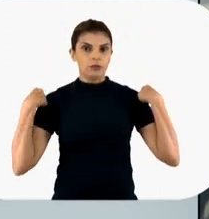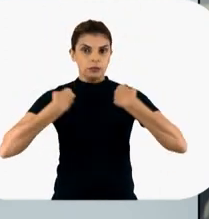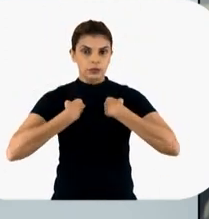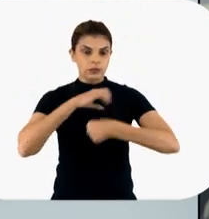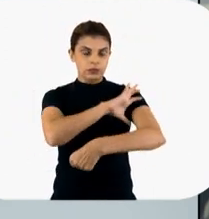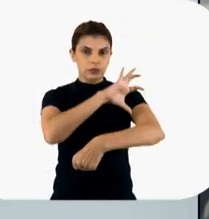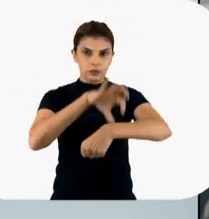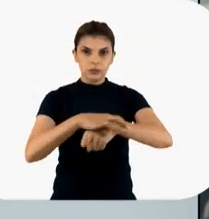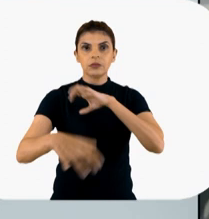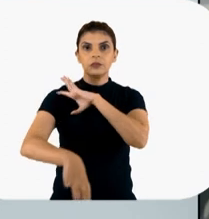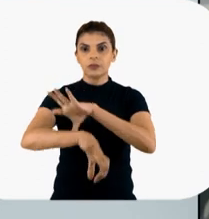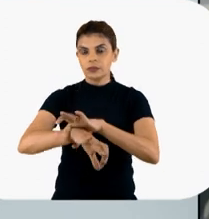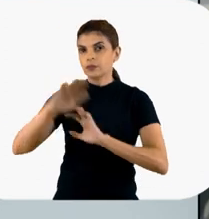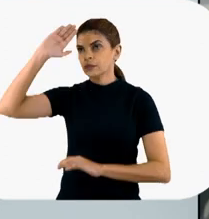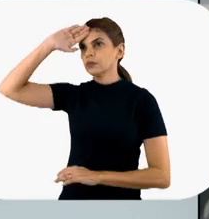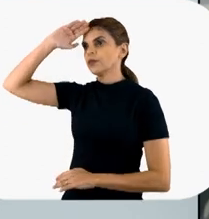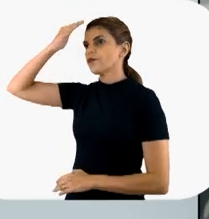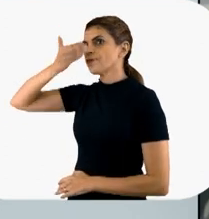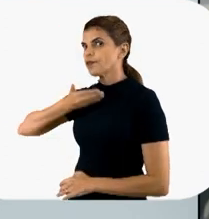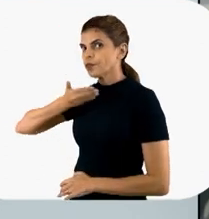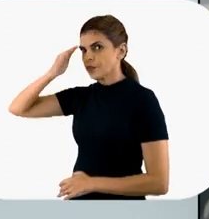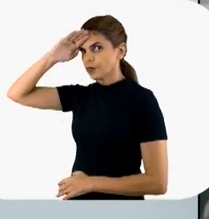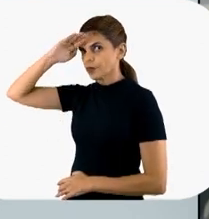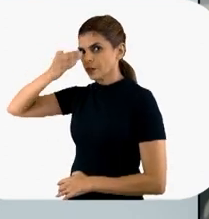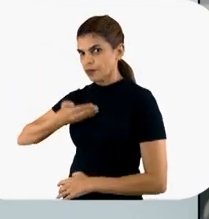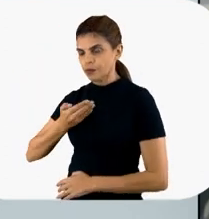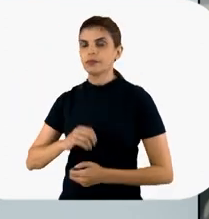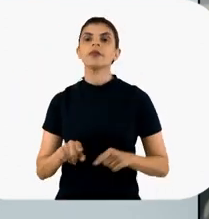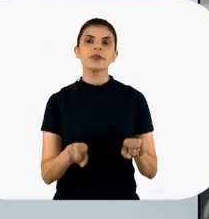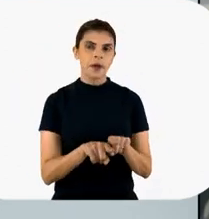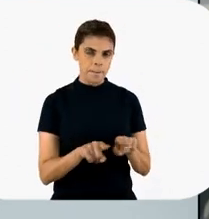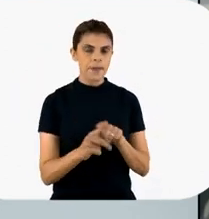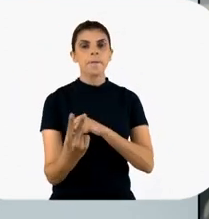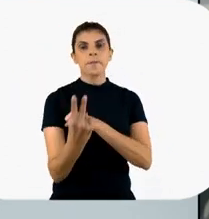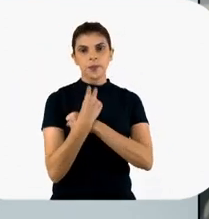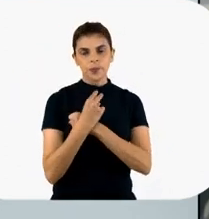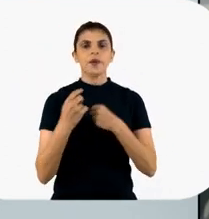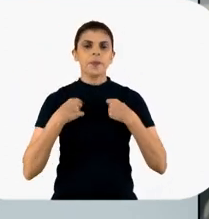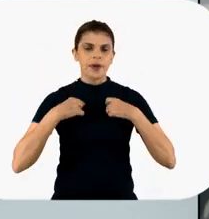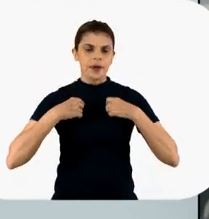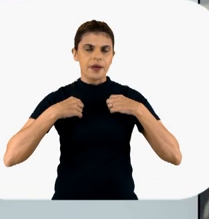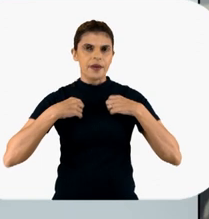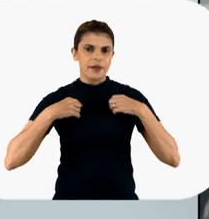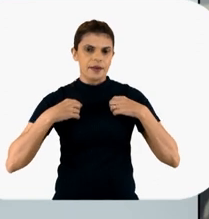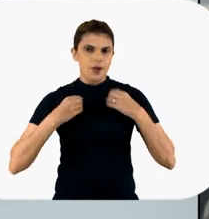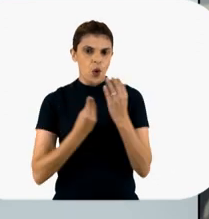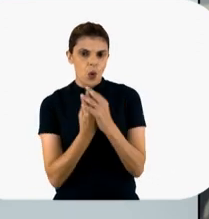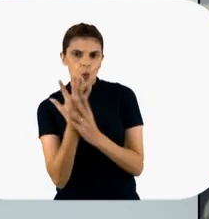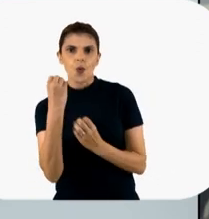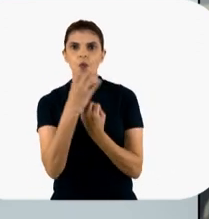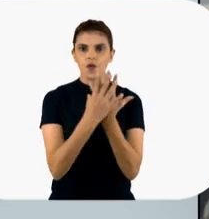de filtragem, e para quem estiver muito próximo, eventualmente aquela viseira, né, o face shield, então, e avental, luva,